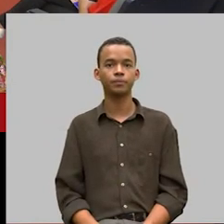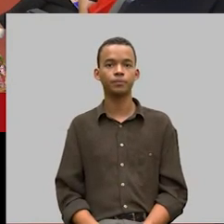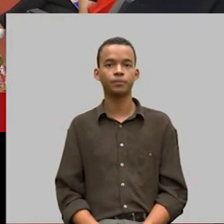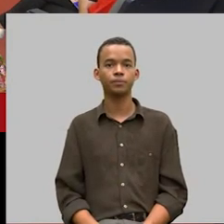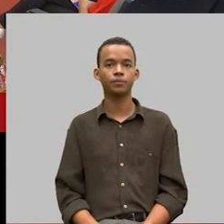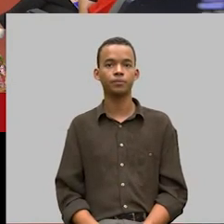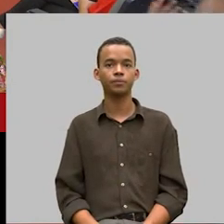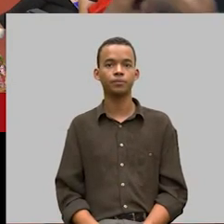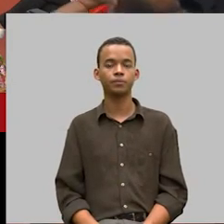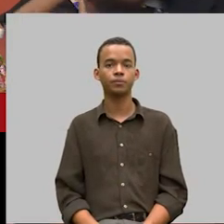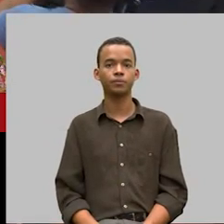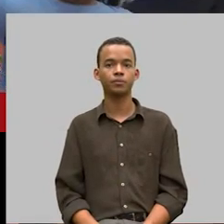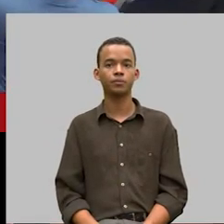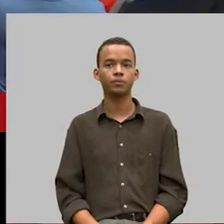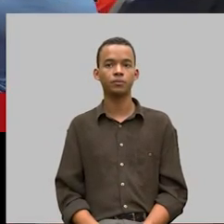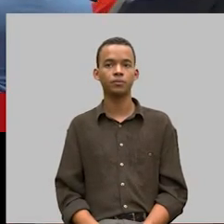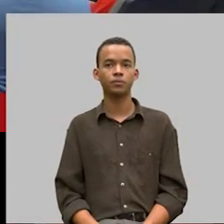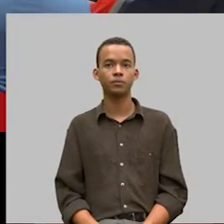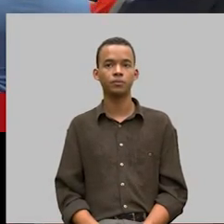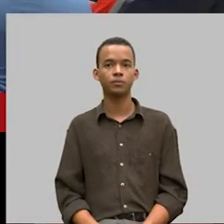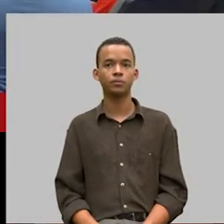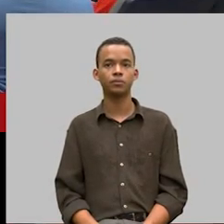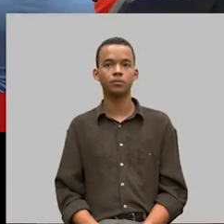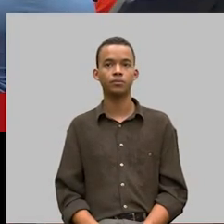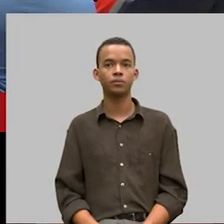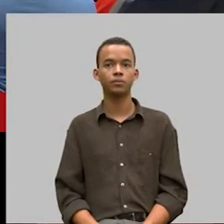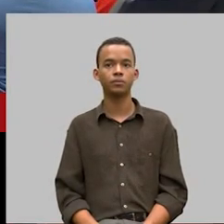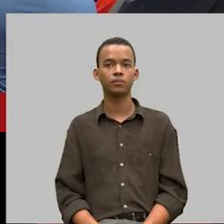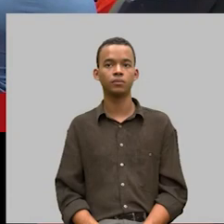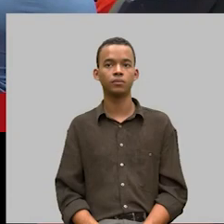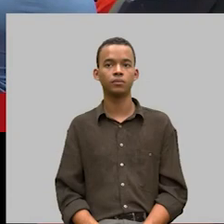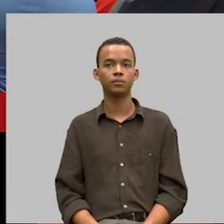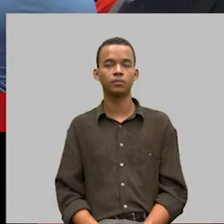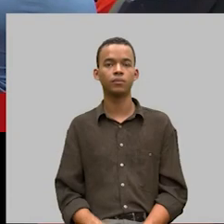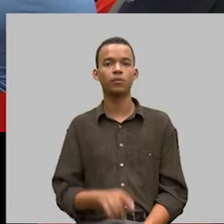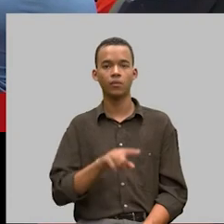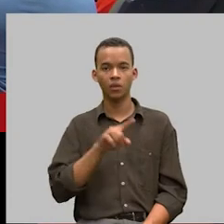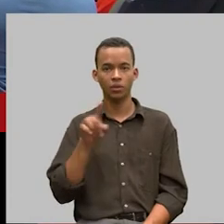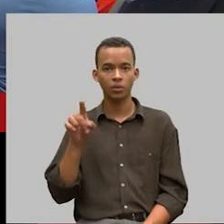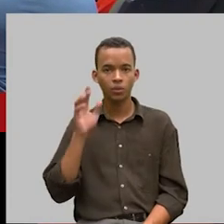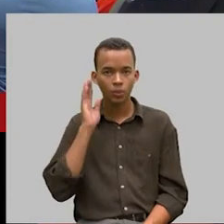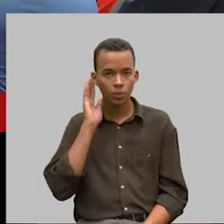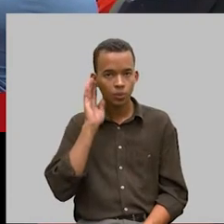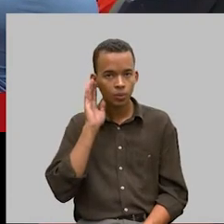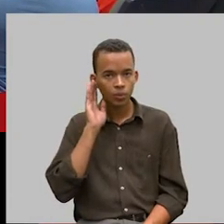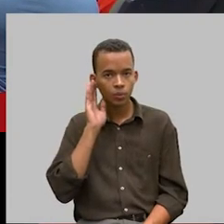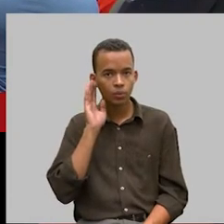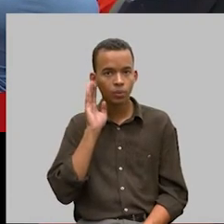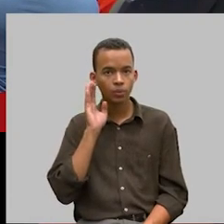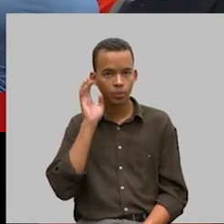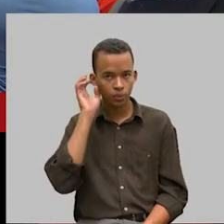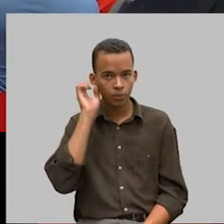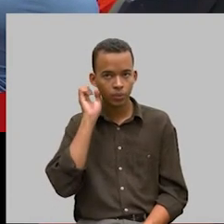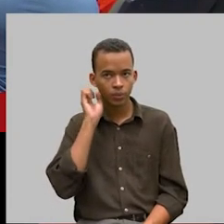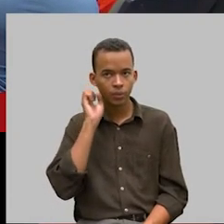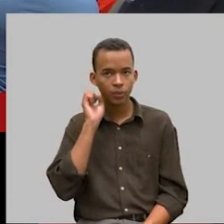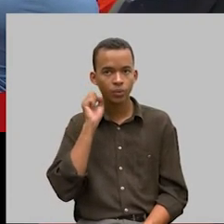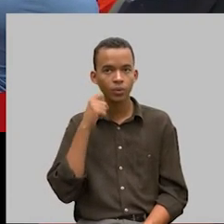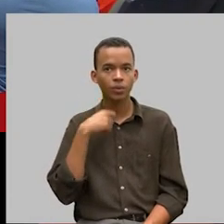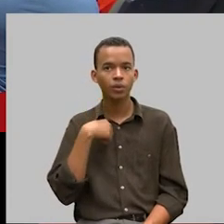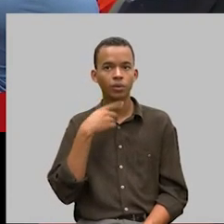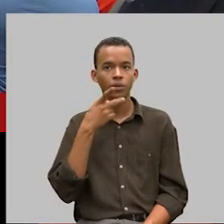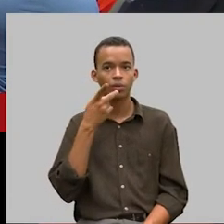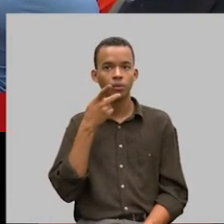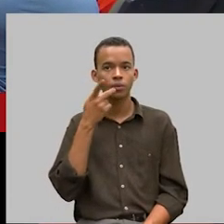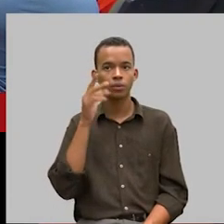minutos boa tarde boa tarde me ouvem Ach po tá tão baixinho